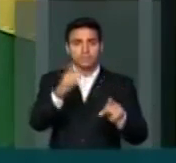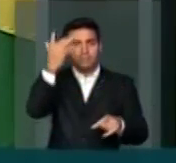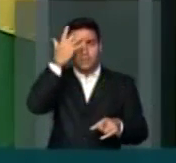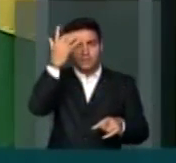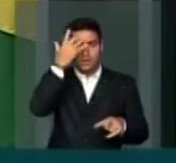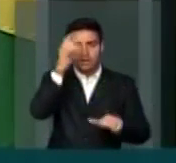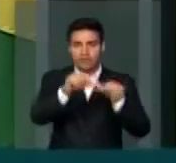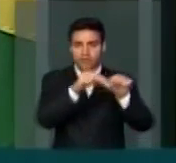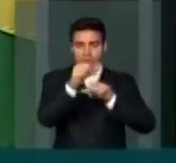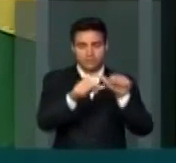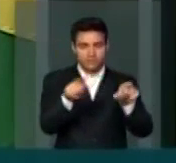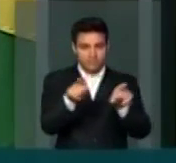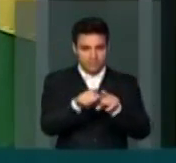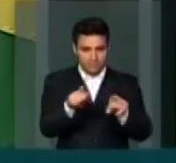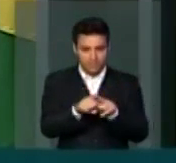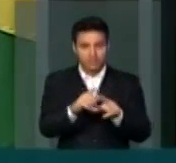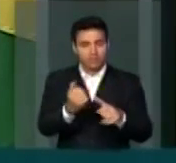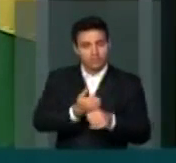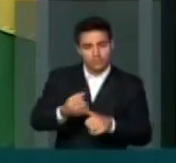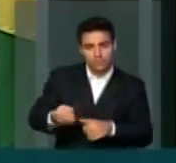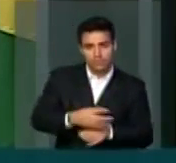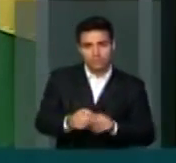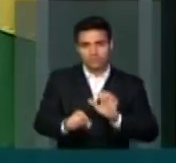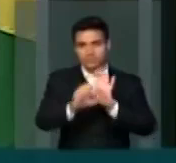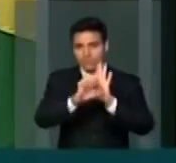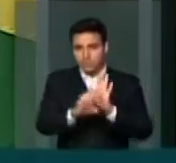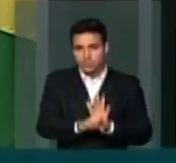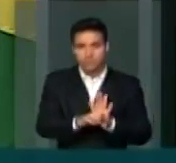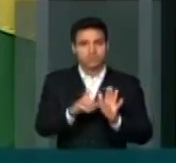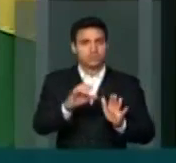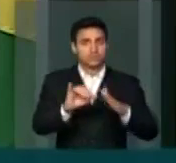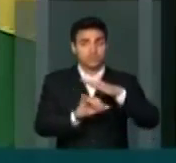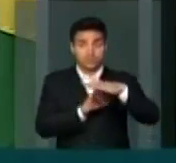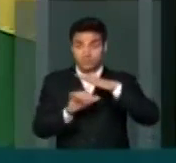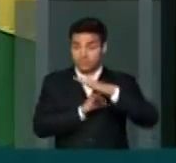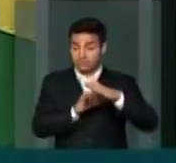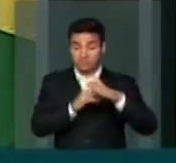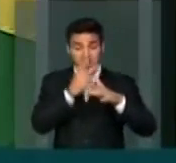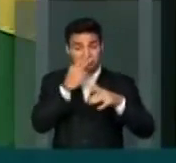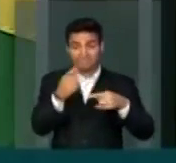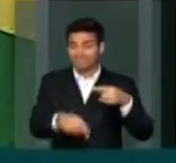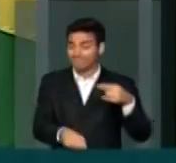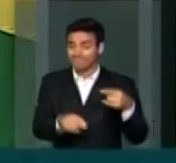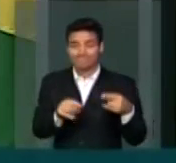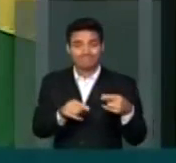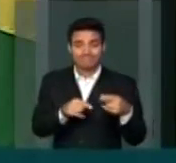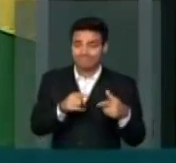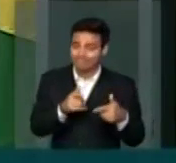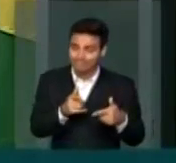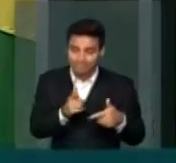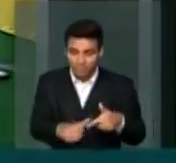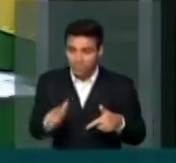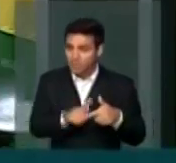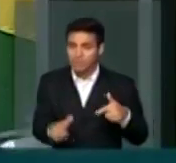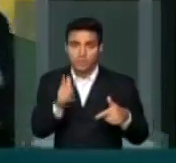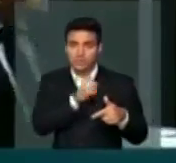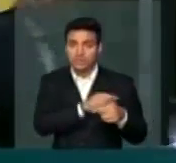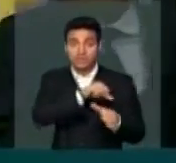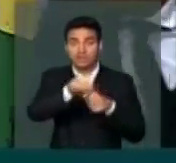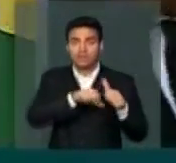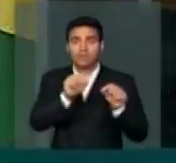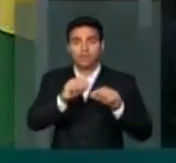anacronismo de legislações, estatutos e instituições que inviabiliza sua inserção no grupo de